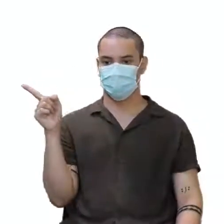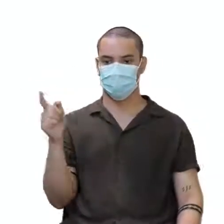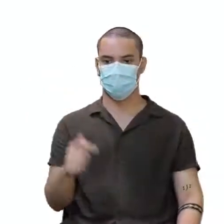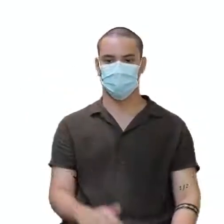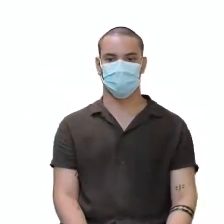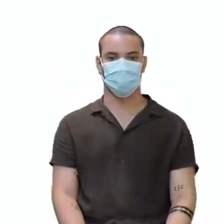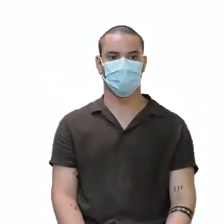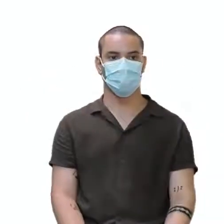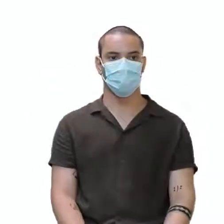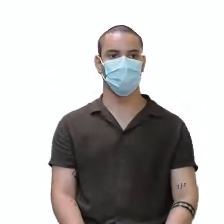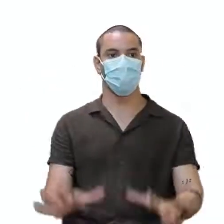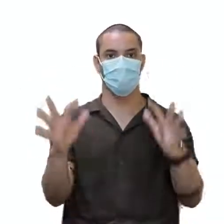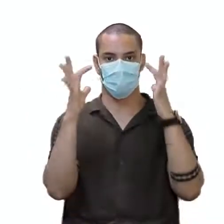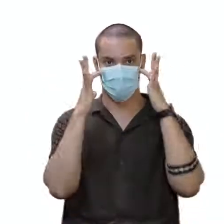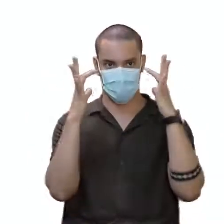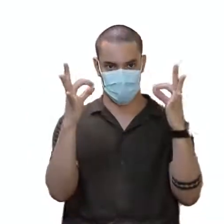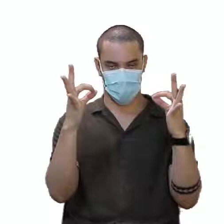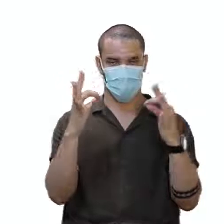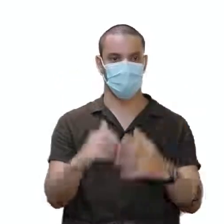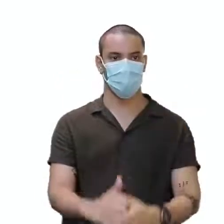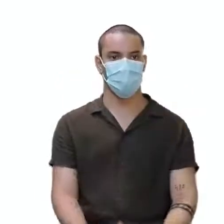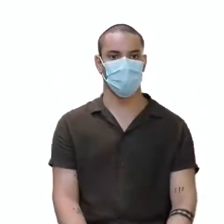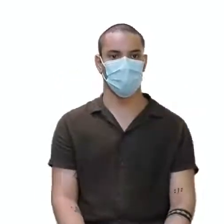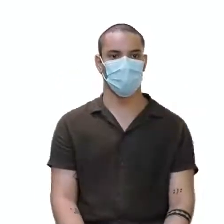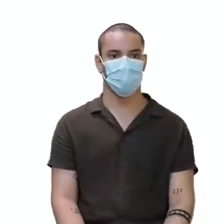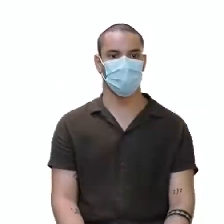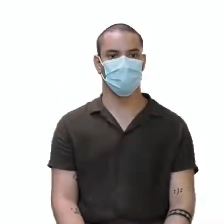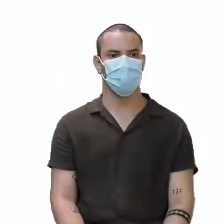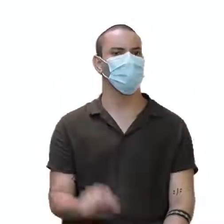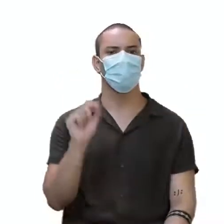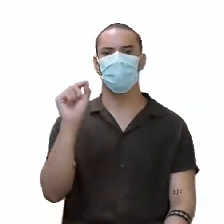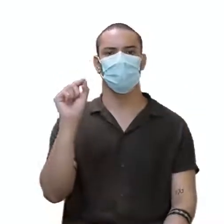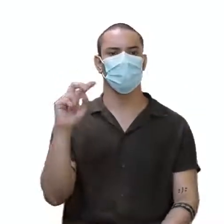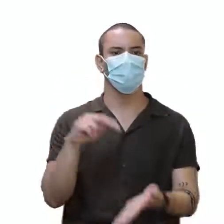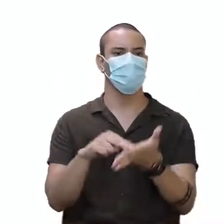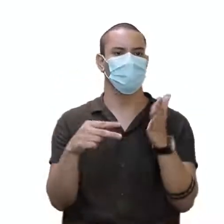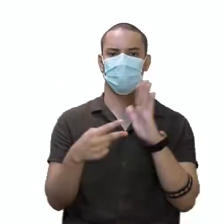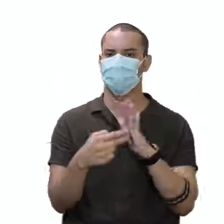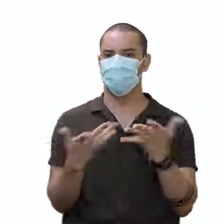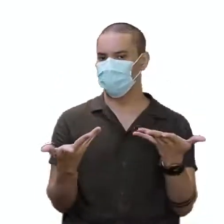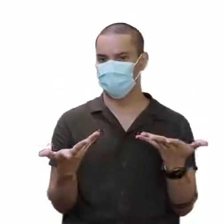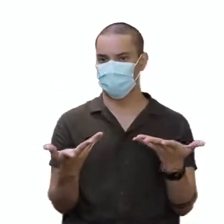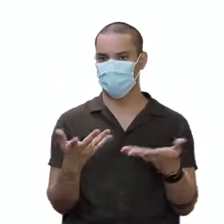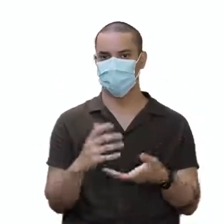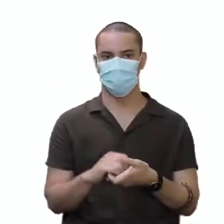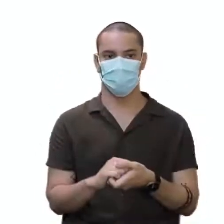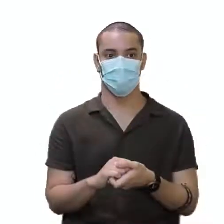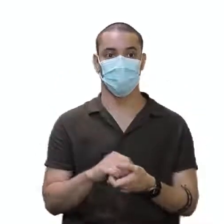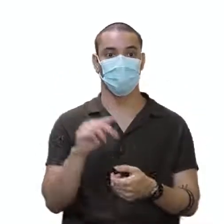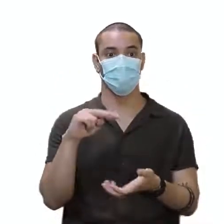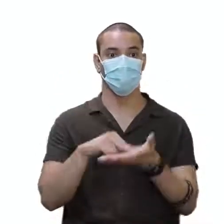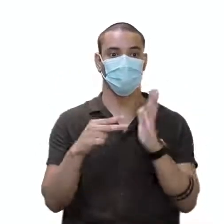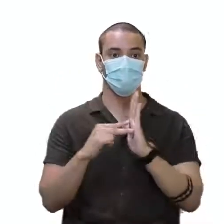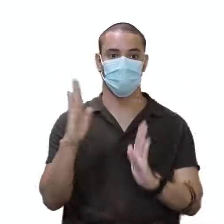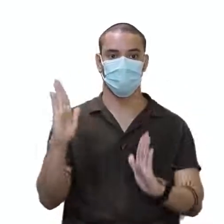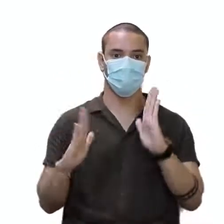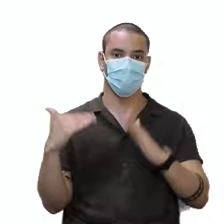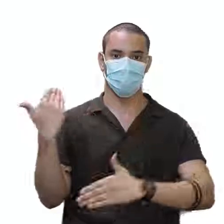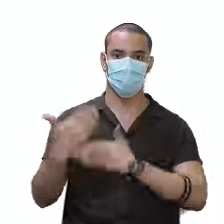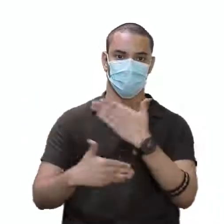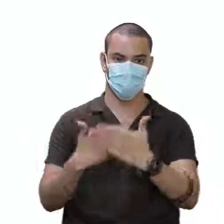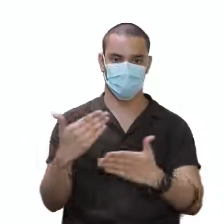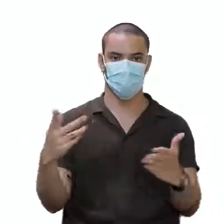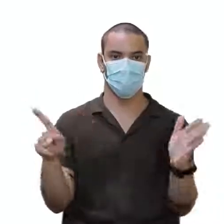ecológica. Presta atenção aqui no detalhe, vamos ver. O que é a sucessão, então, professora? Ela é um processo